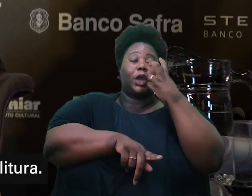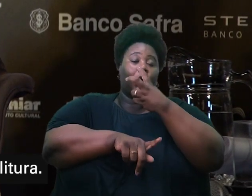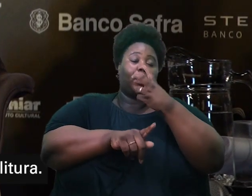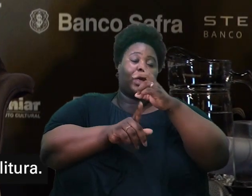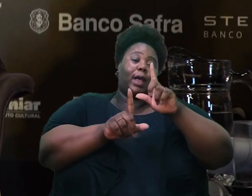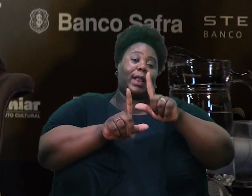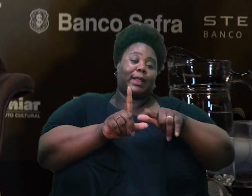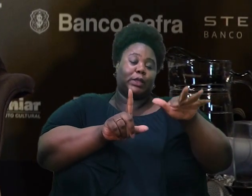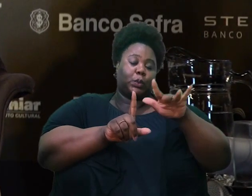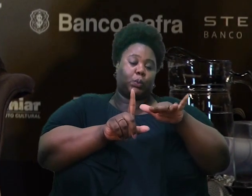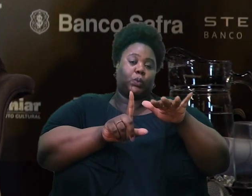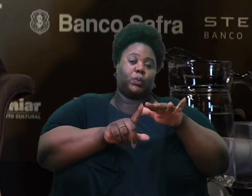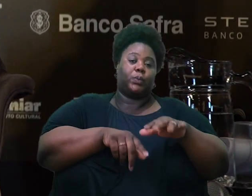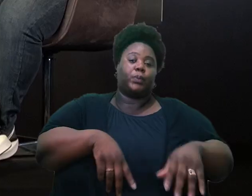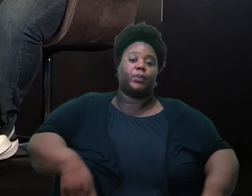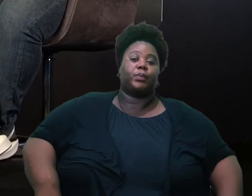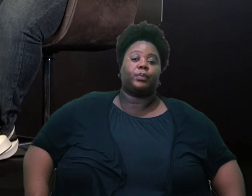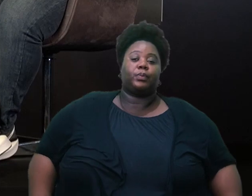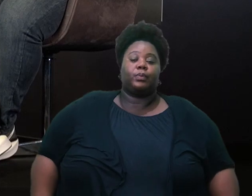oralitura.